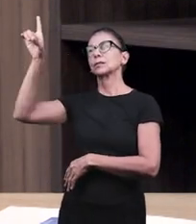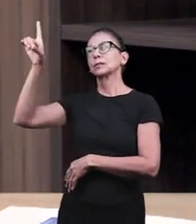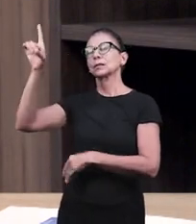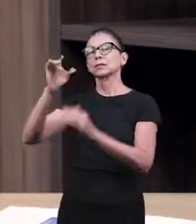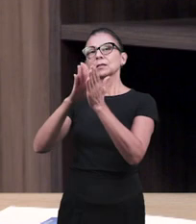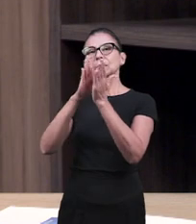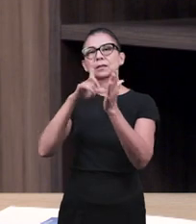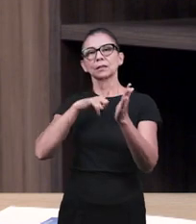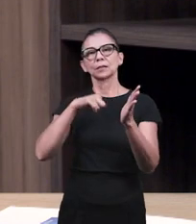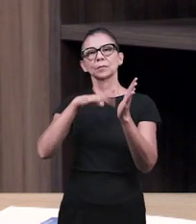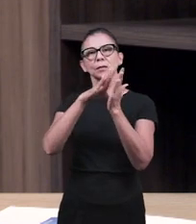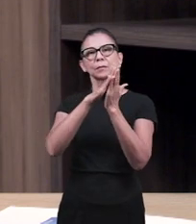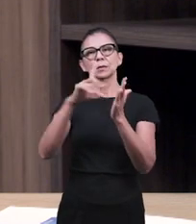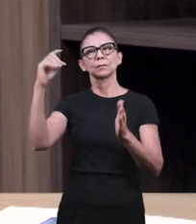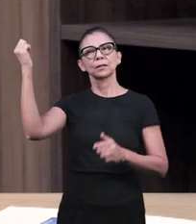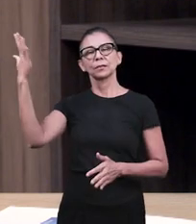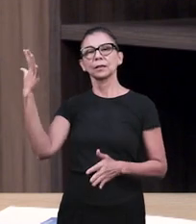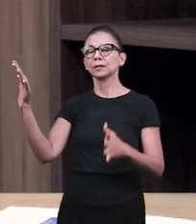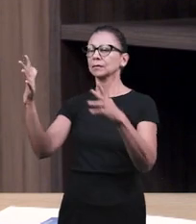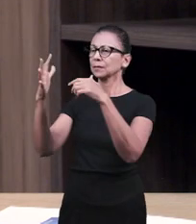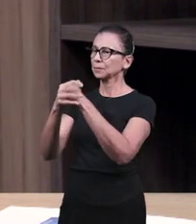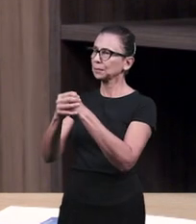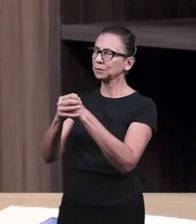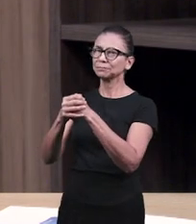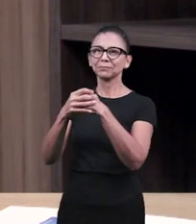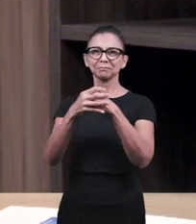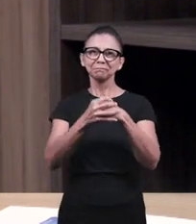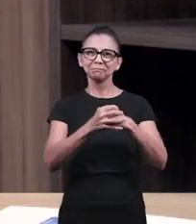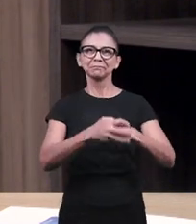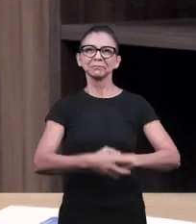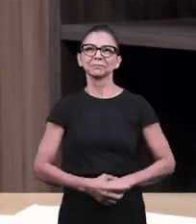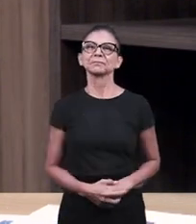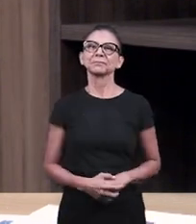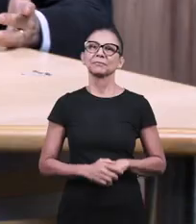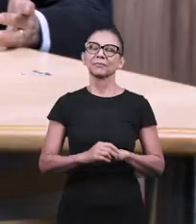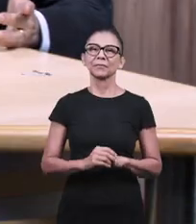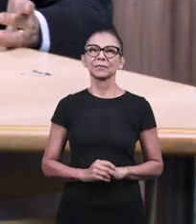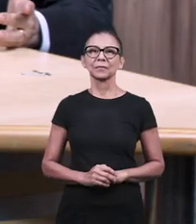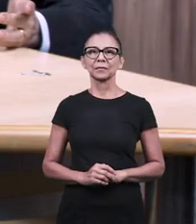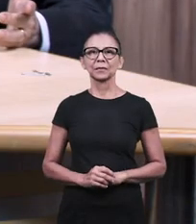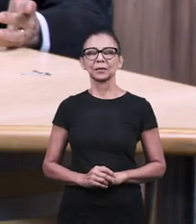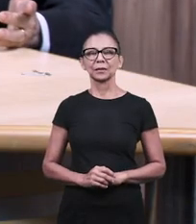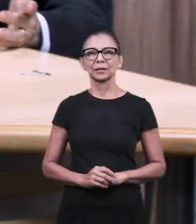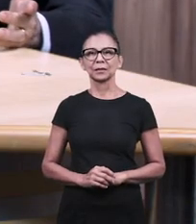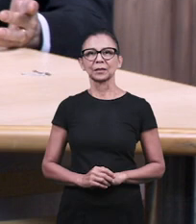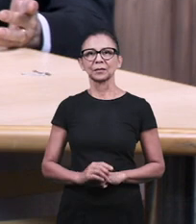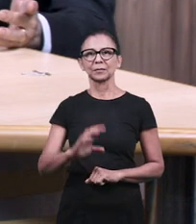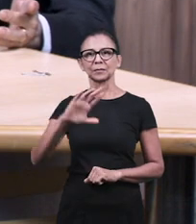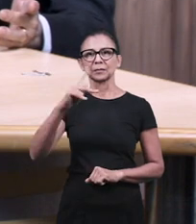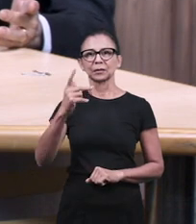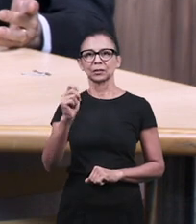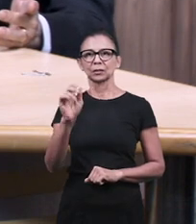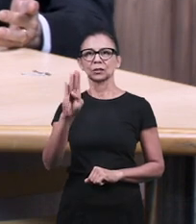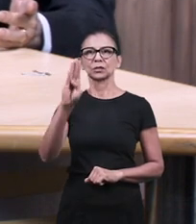E com a palavra revelada. Glória a Deus. Amém. Glória a Jesus. Então, Shabá,